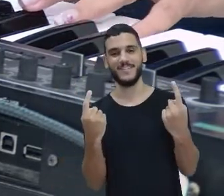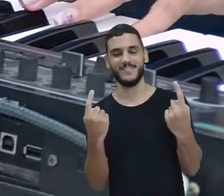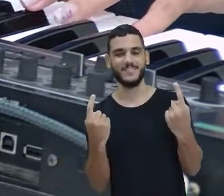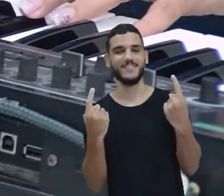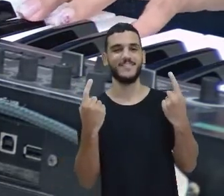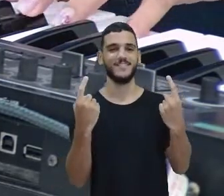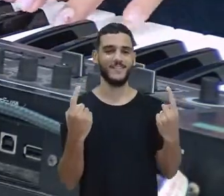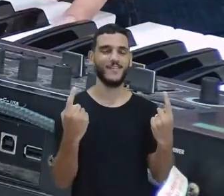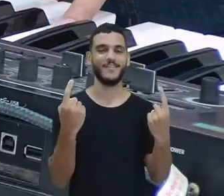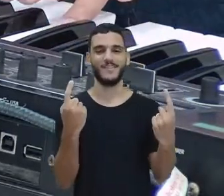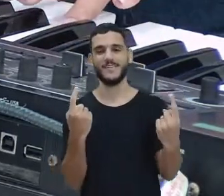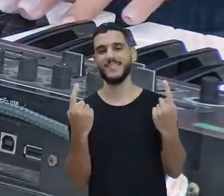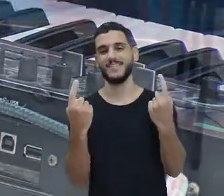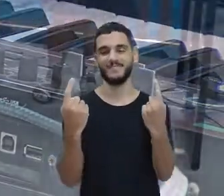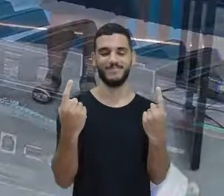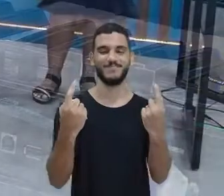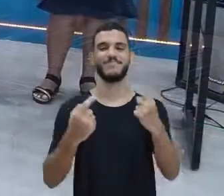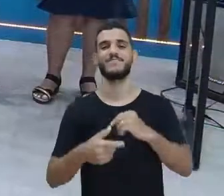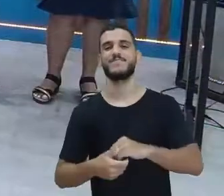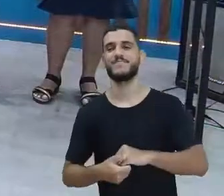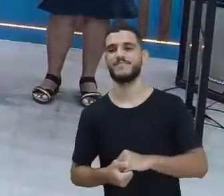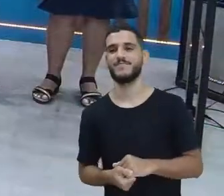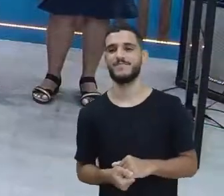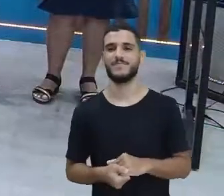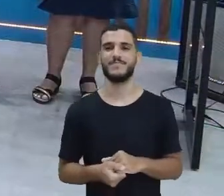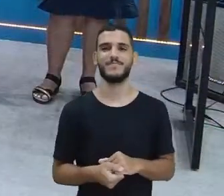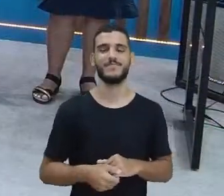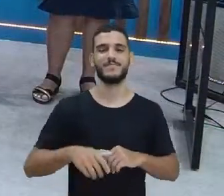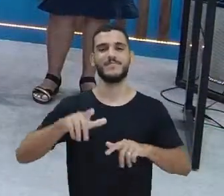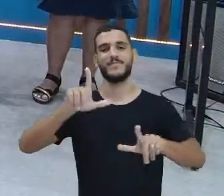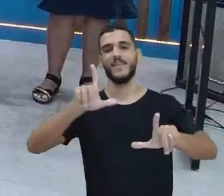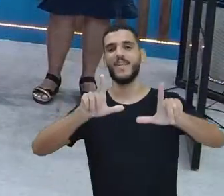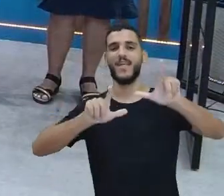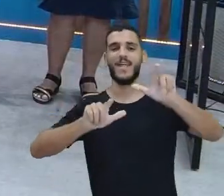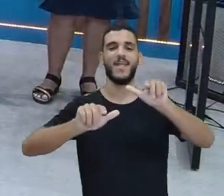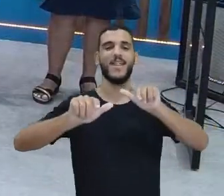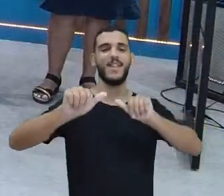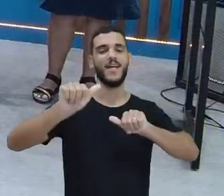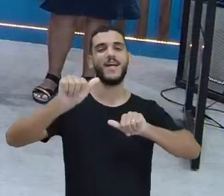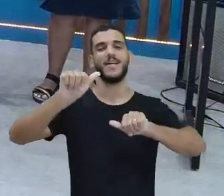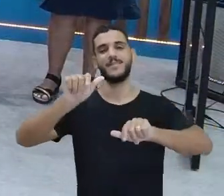Outra vez, xindolala,